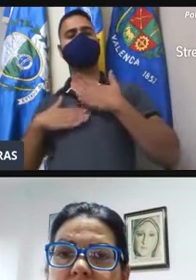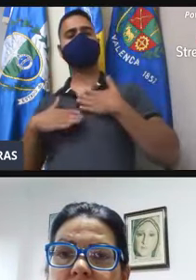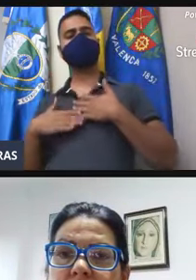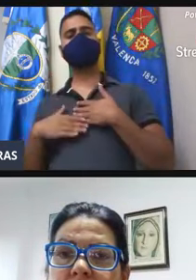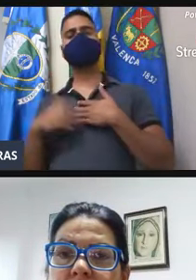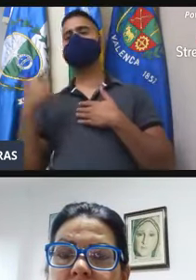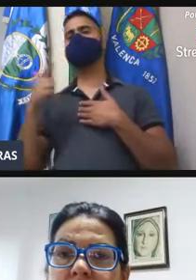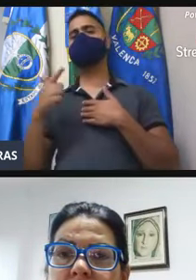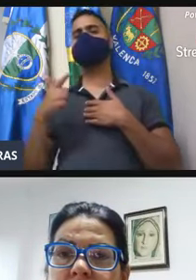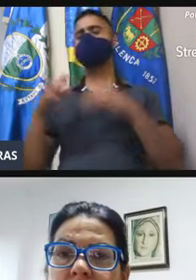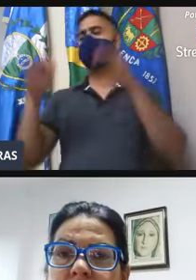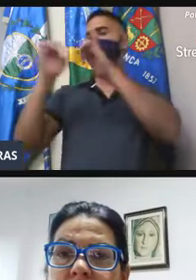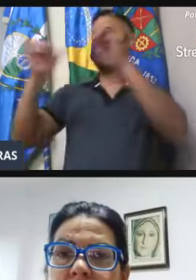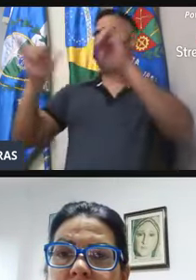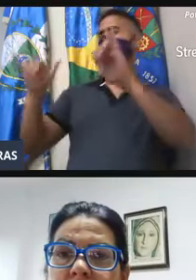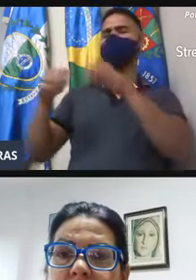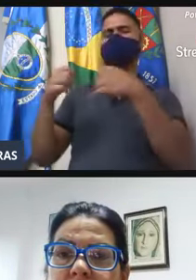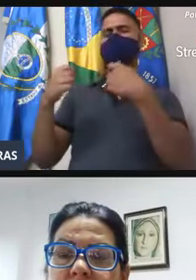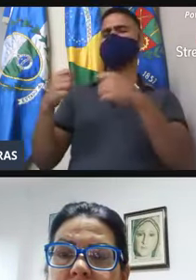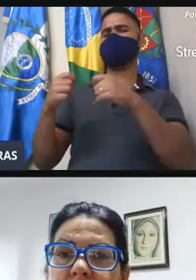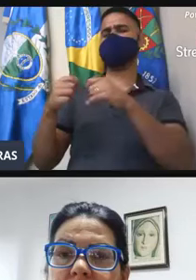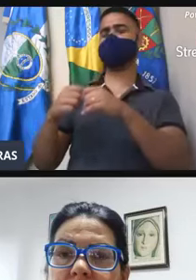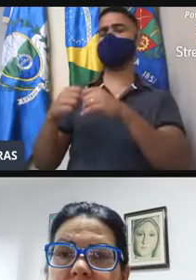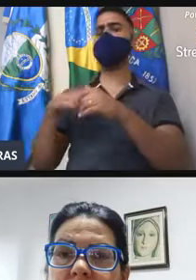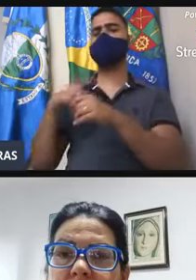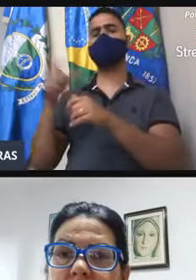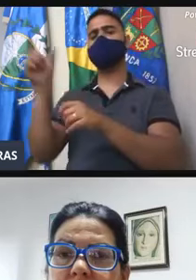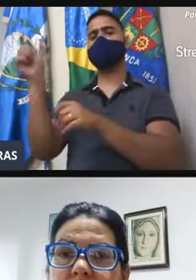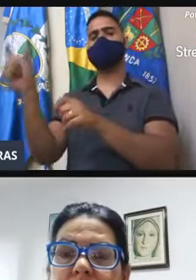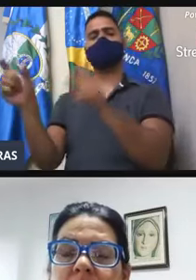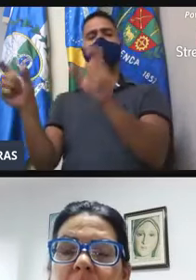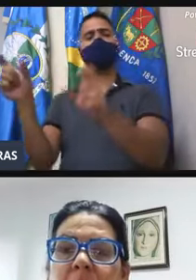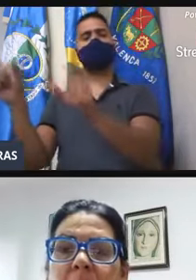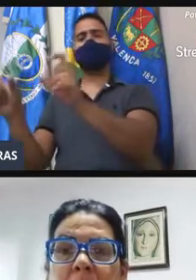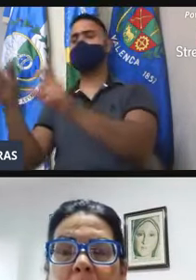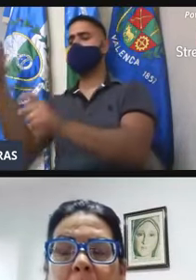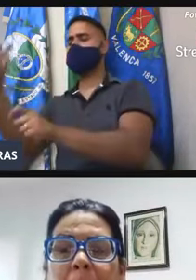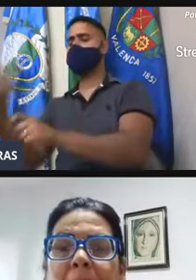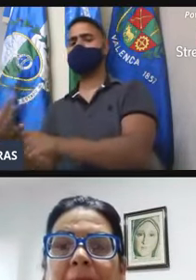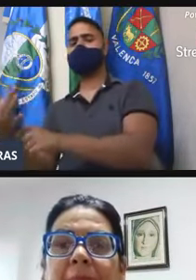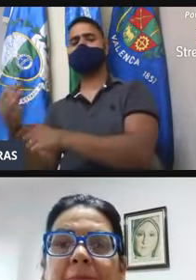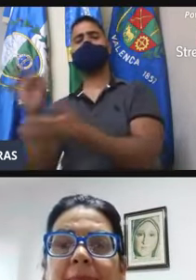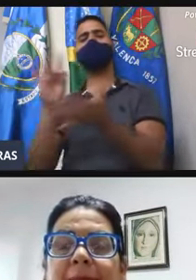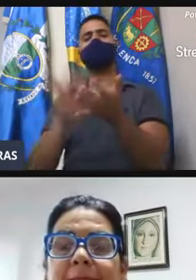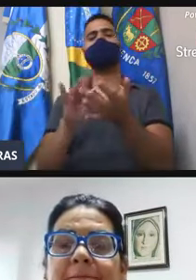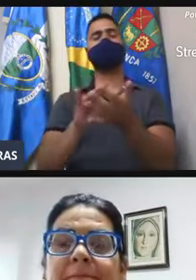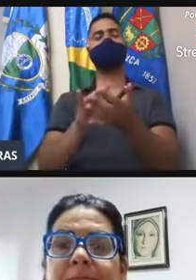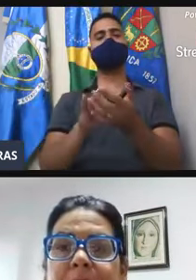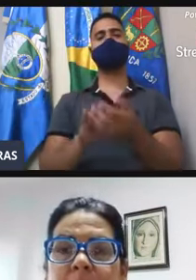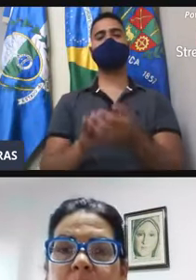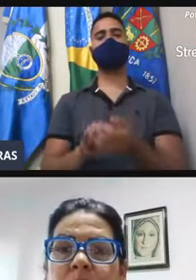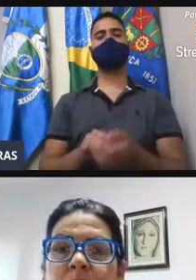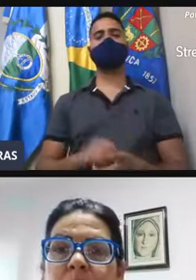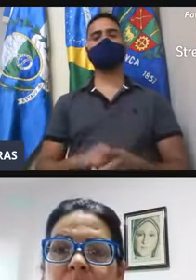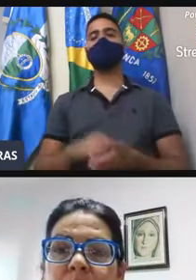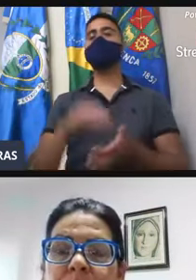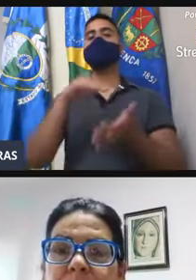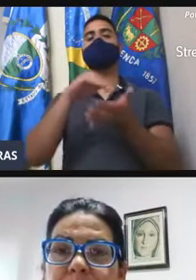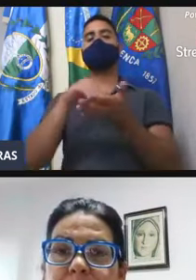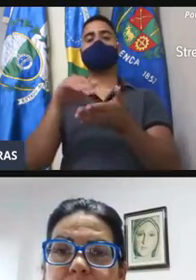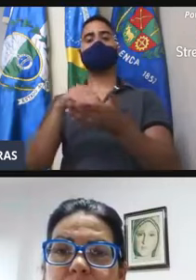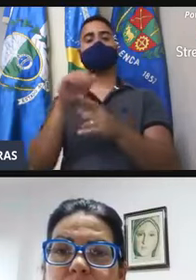sem fazer muito esparrando, nós colocou a situação toda, a situação real da